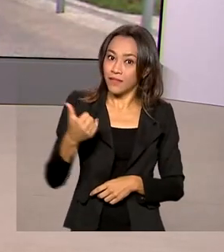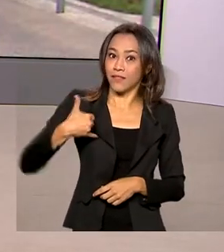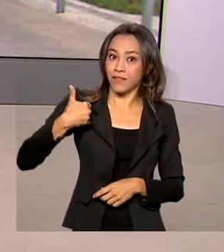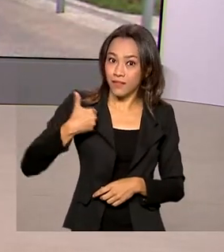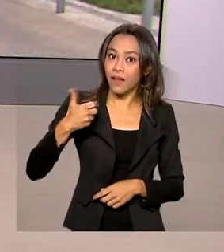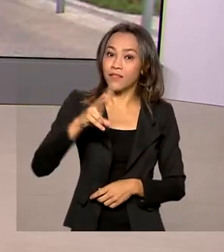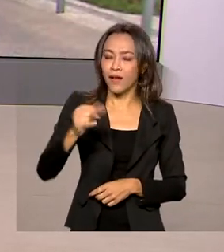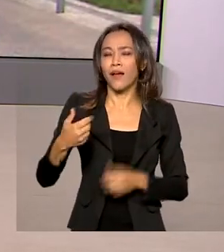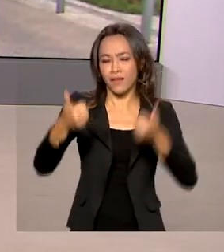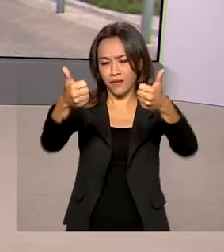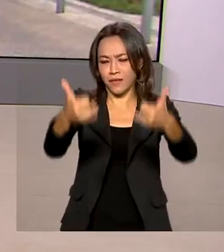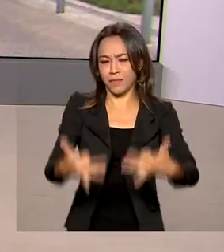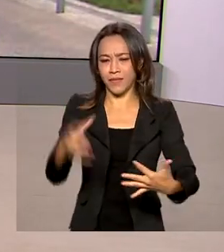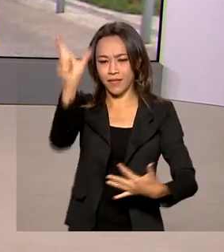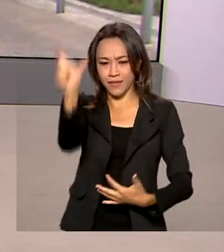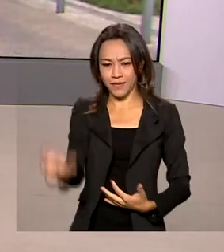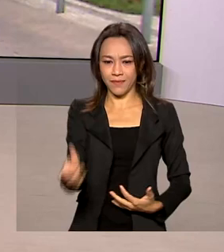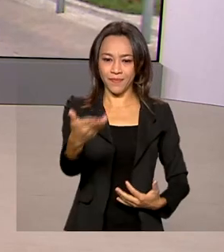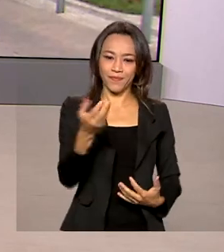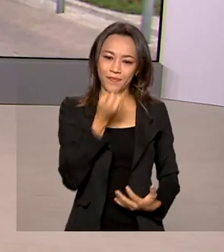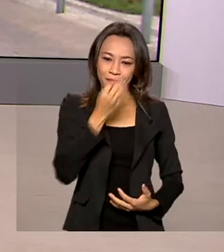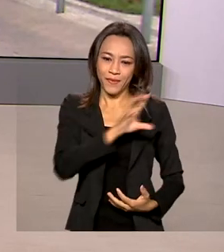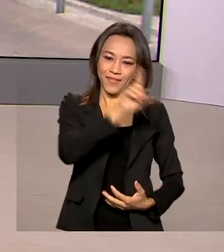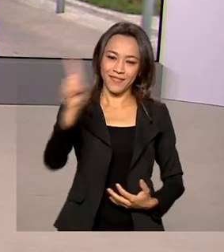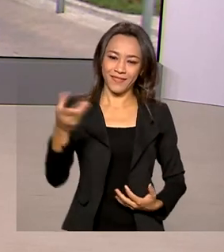de Janeiro, tem mais informações pra gente. Oi, Tiago, bom dia.